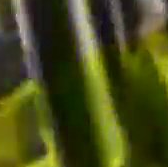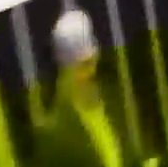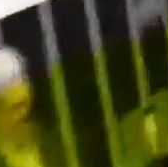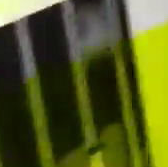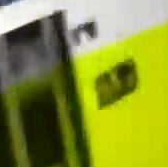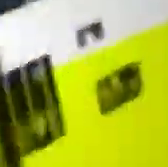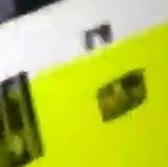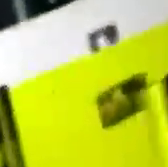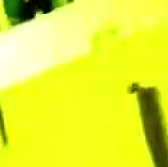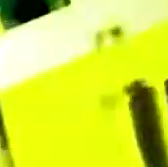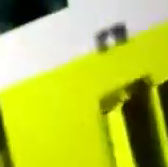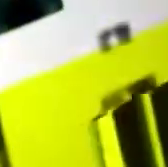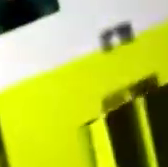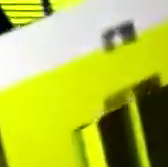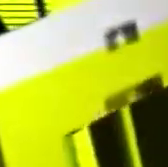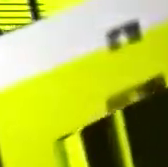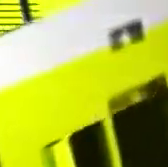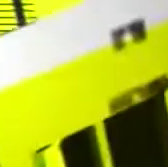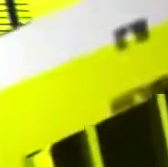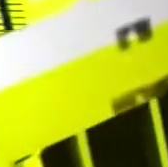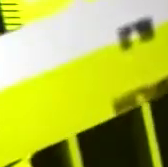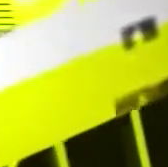menos importante